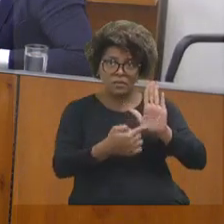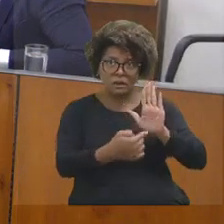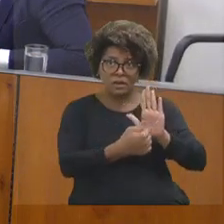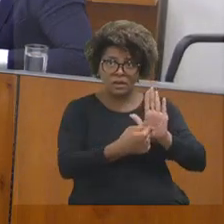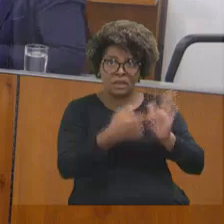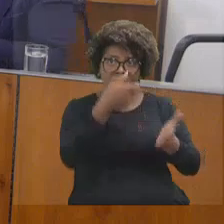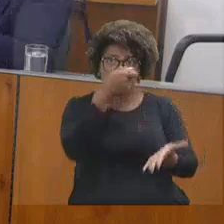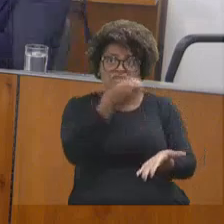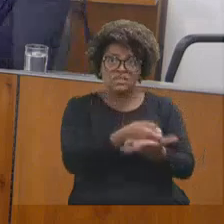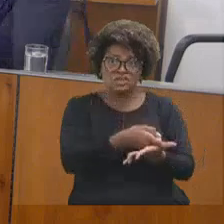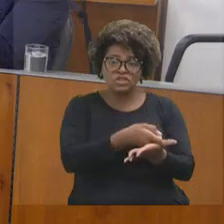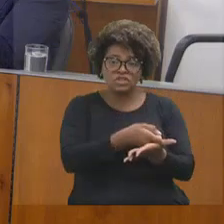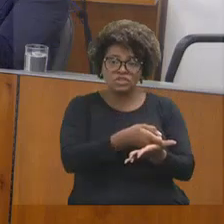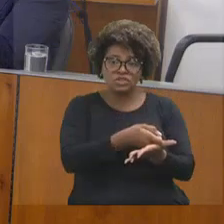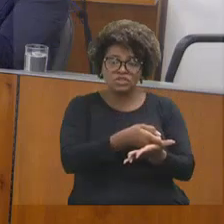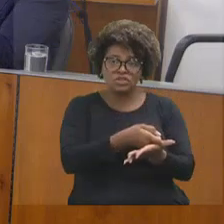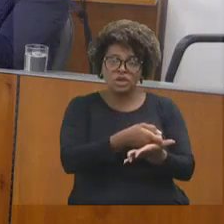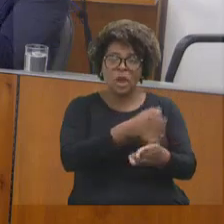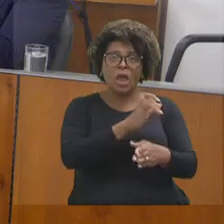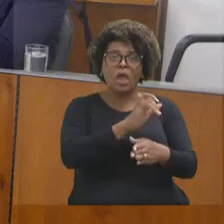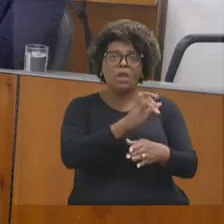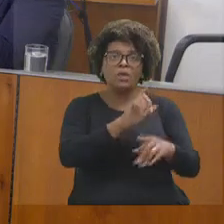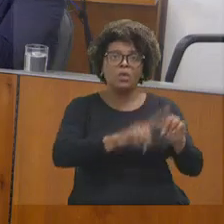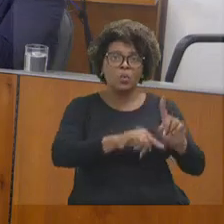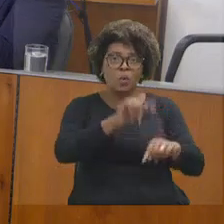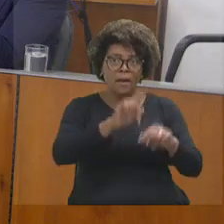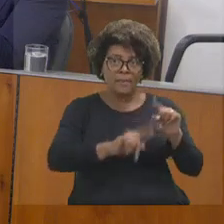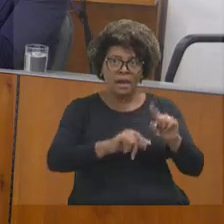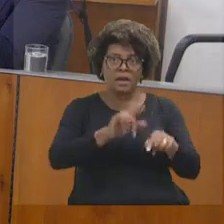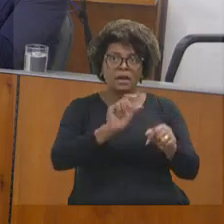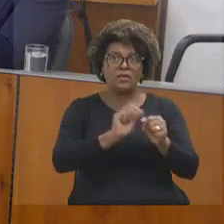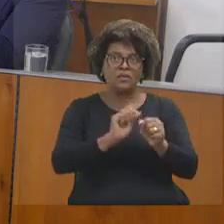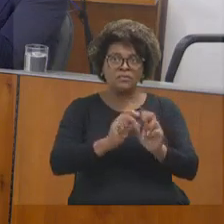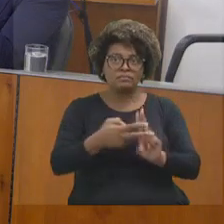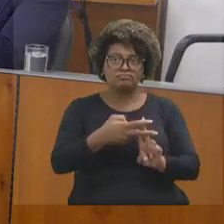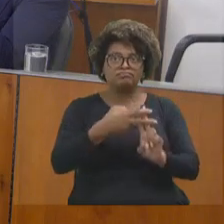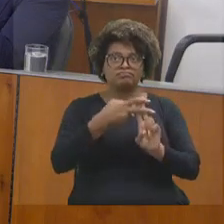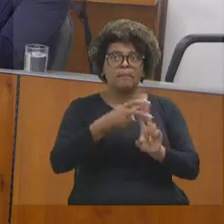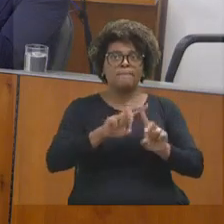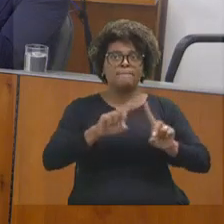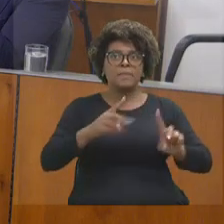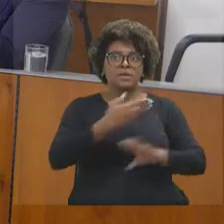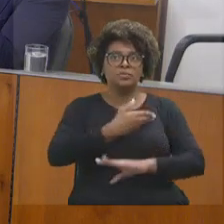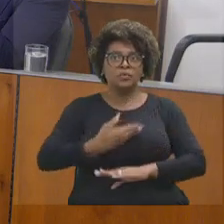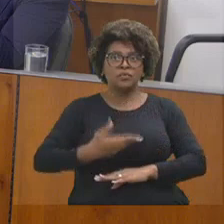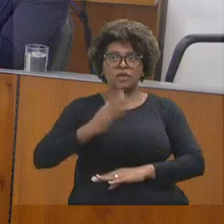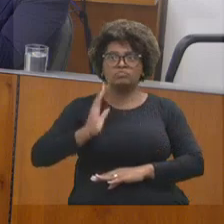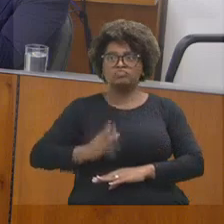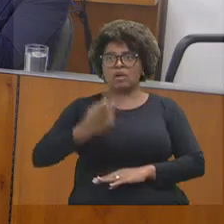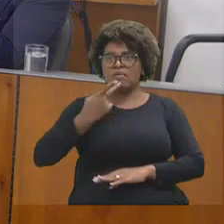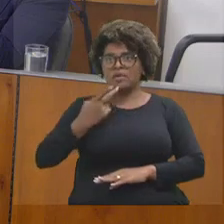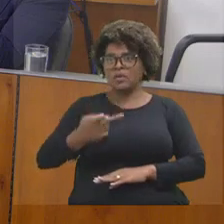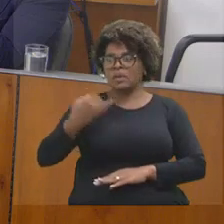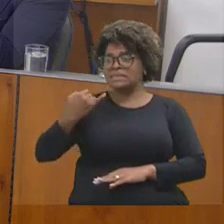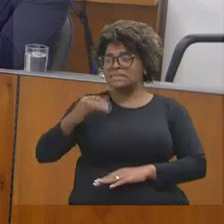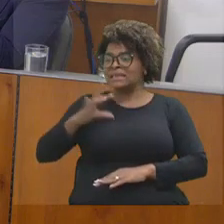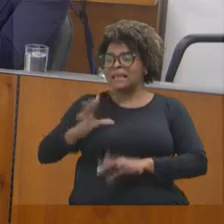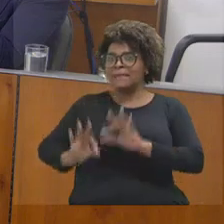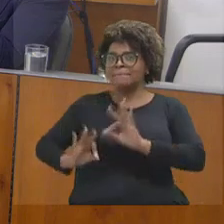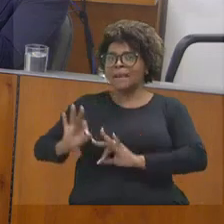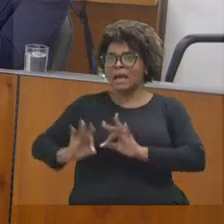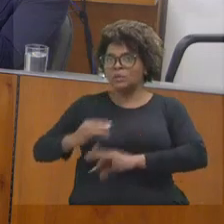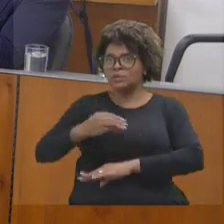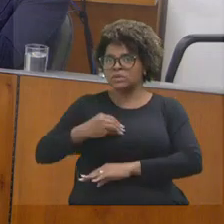atenda SUS só que o Supremo Tribunal Federal já passificou plano de saúde se a pessoa é conveniada com plano de saúde